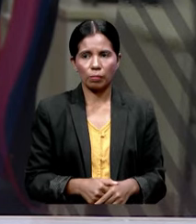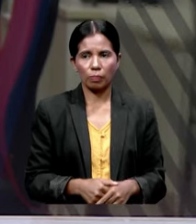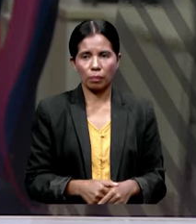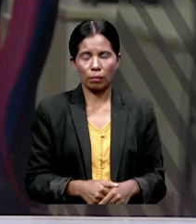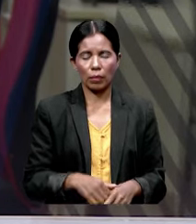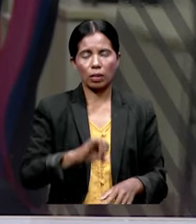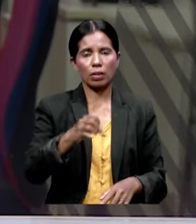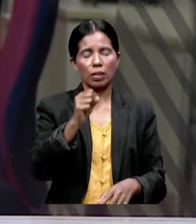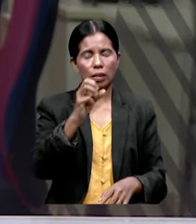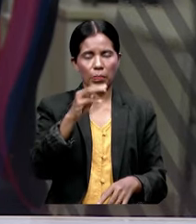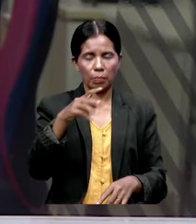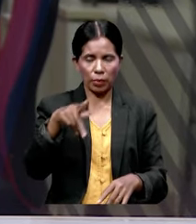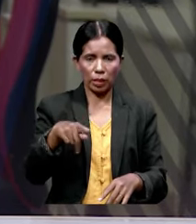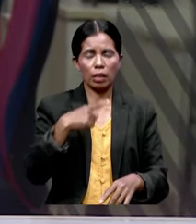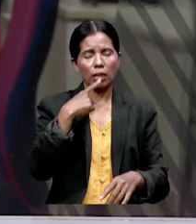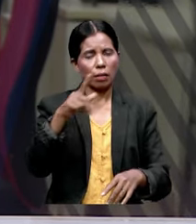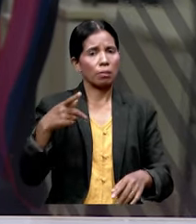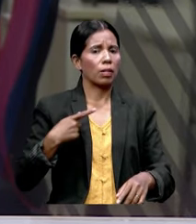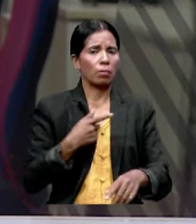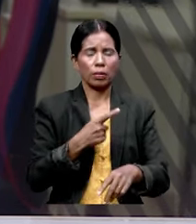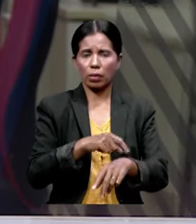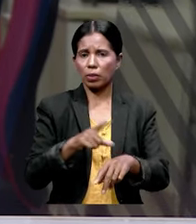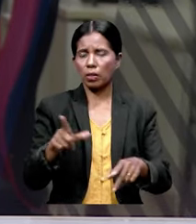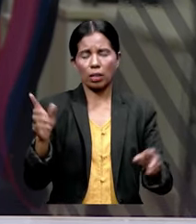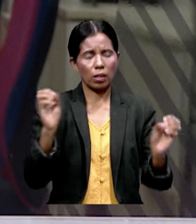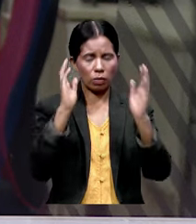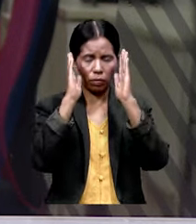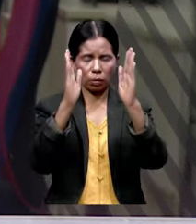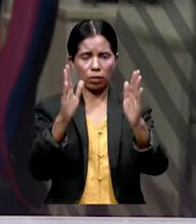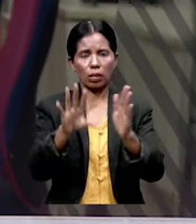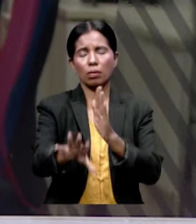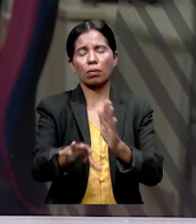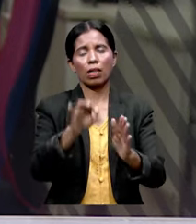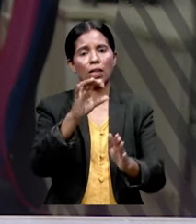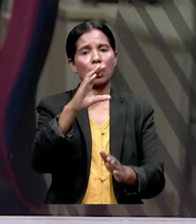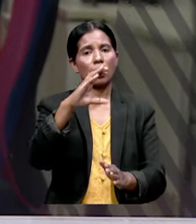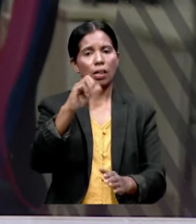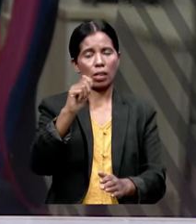Jasimpi Kunsidera Parlamento Nasional lai seridadi atu hili komisariu kak.